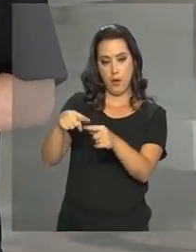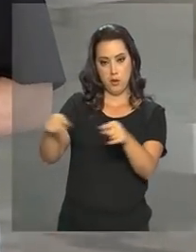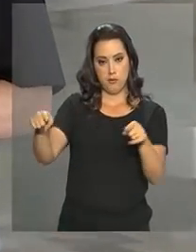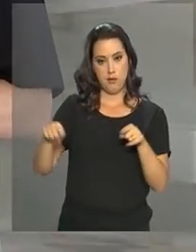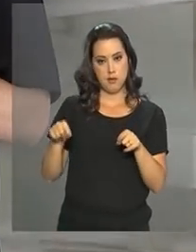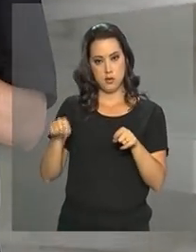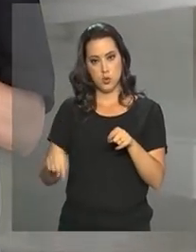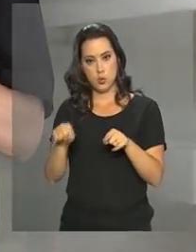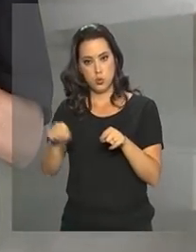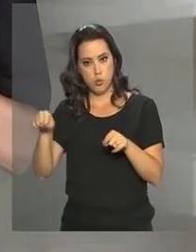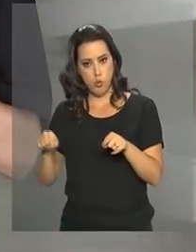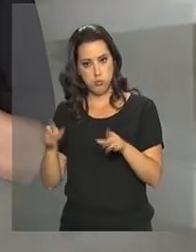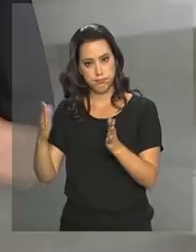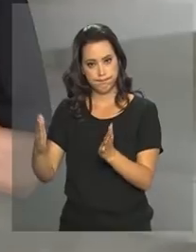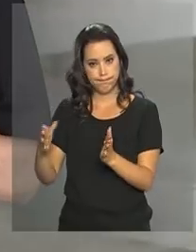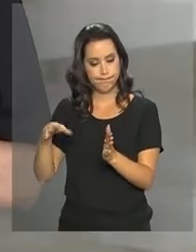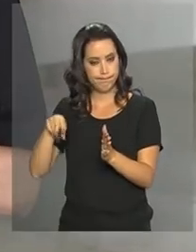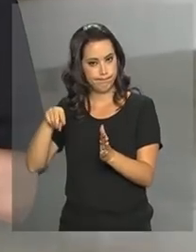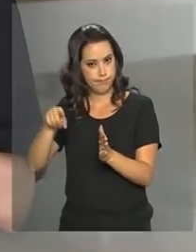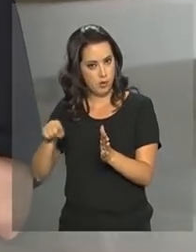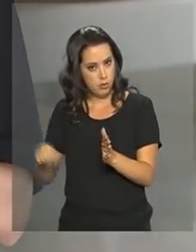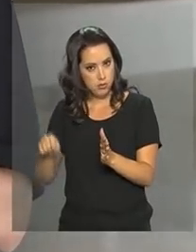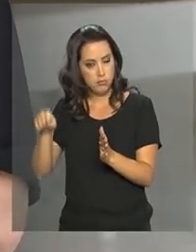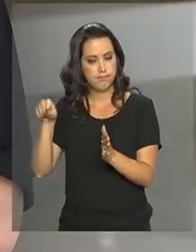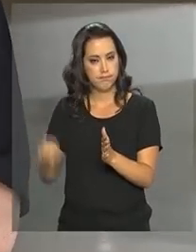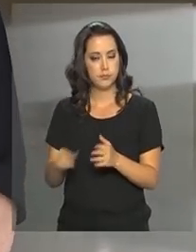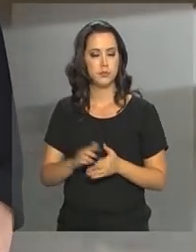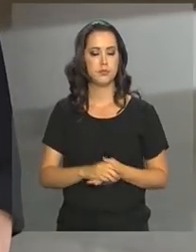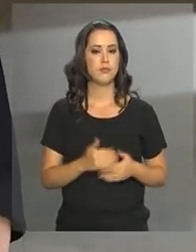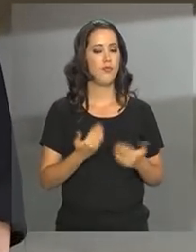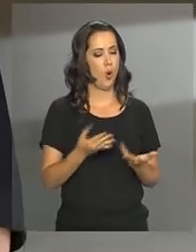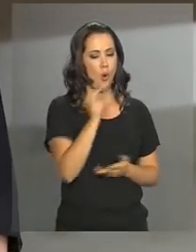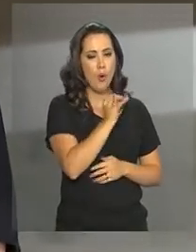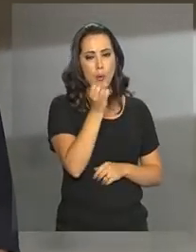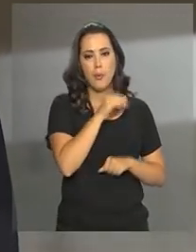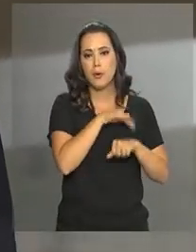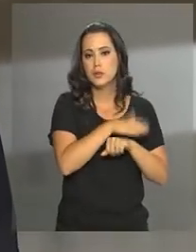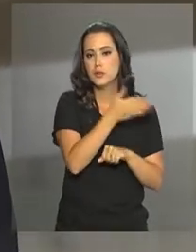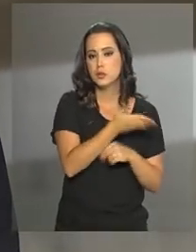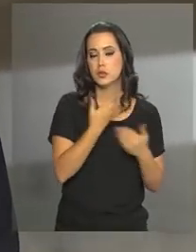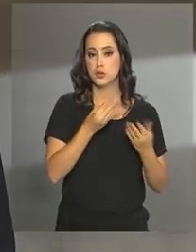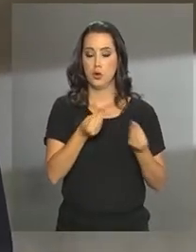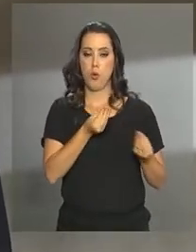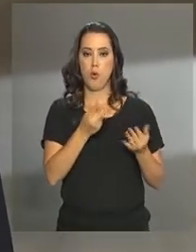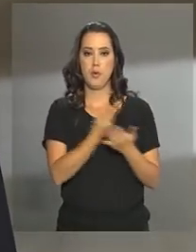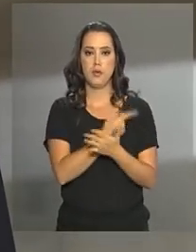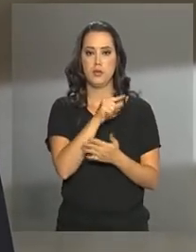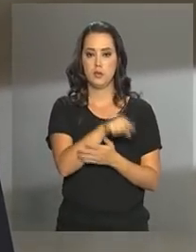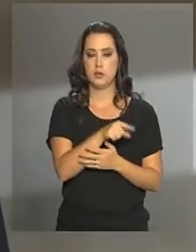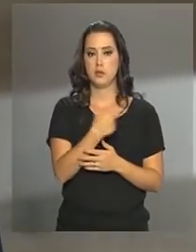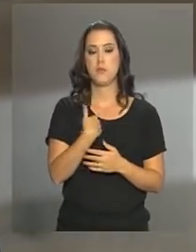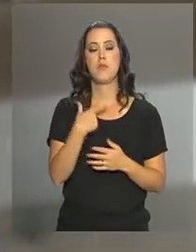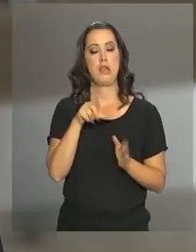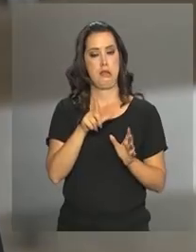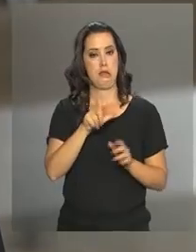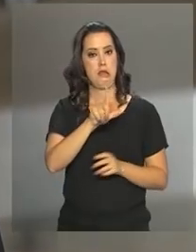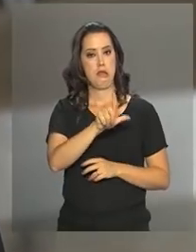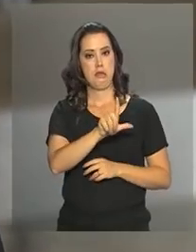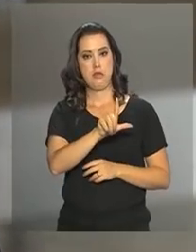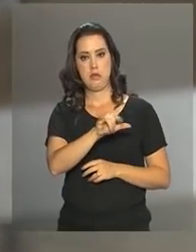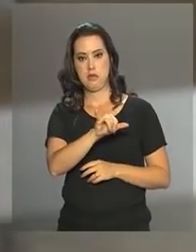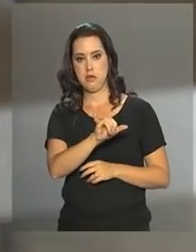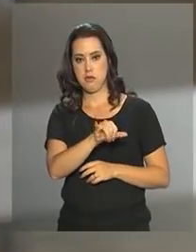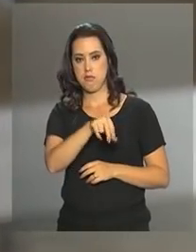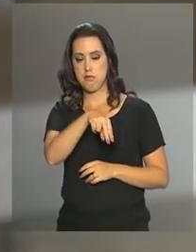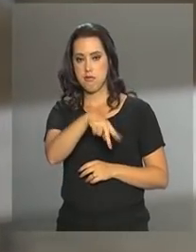Pablo. Então, a transmissão ela é feita através de links contratados pelo TSE e pelos TREs junto